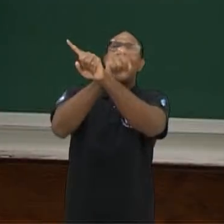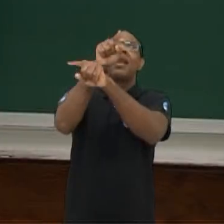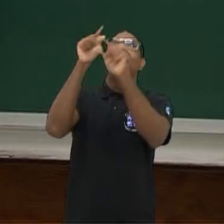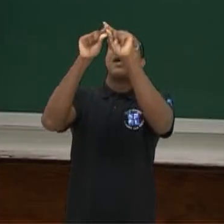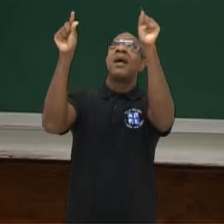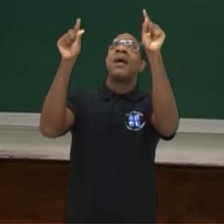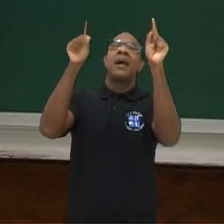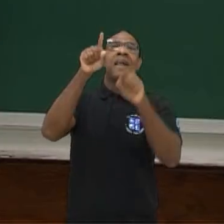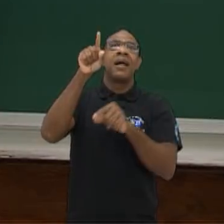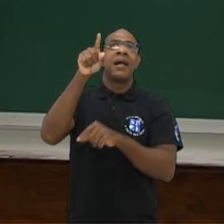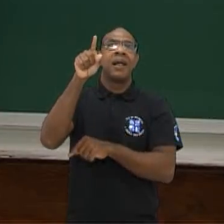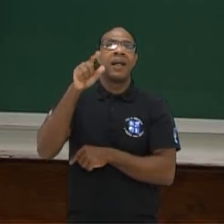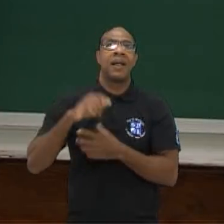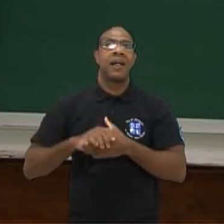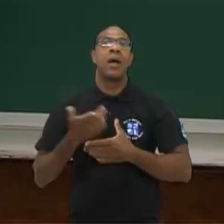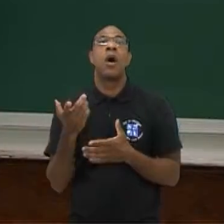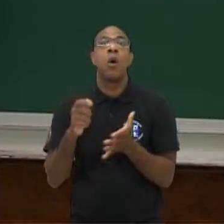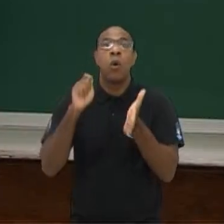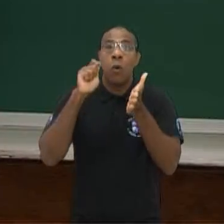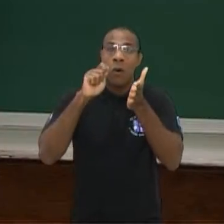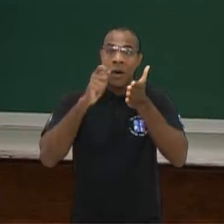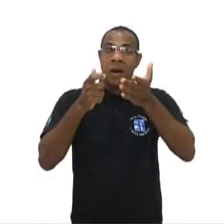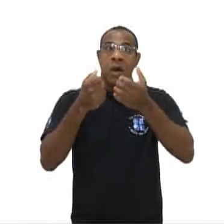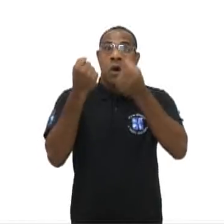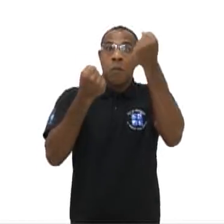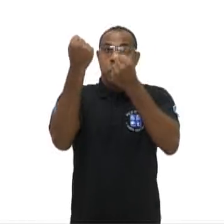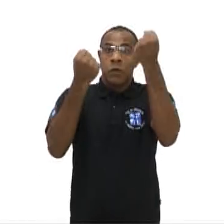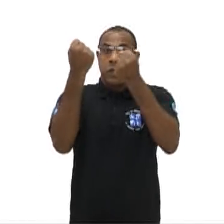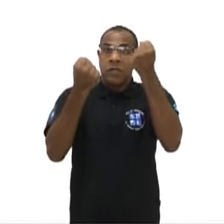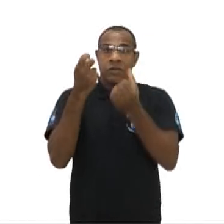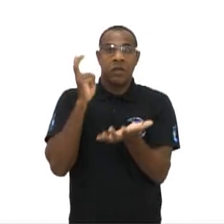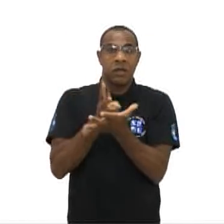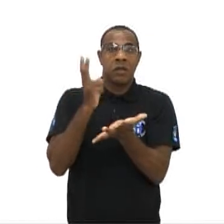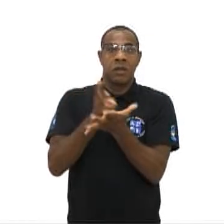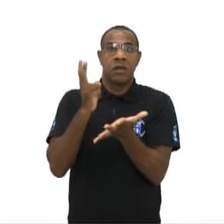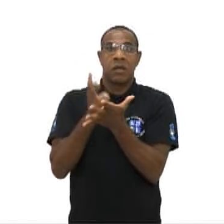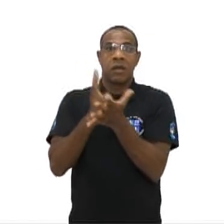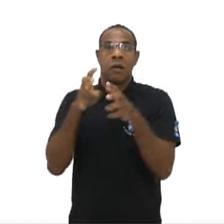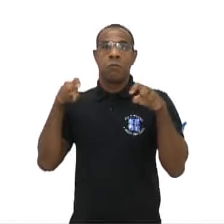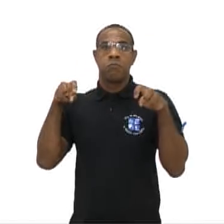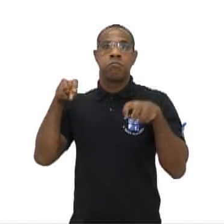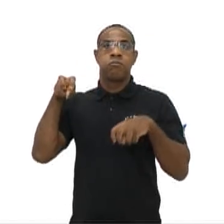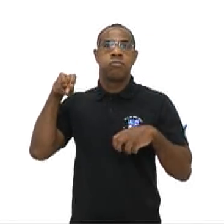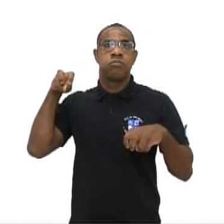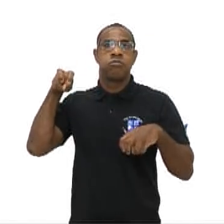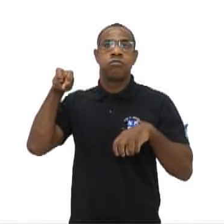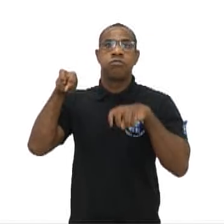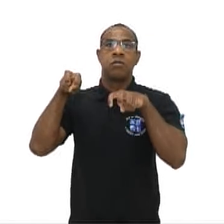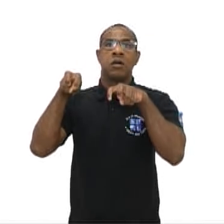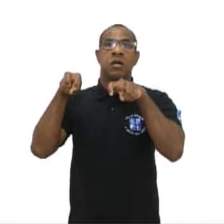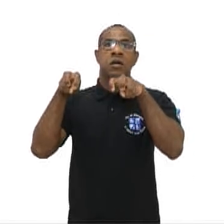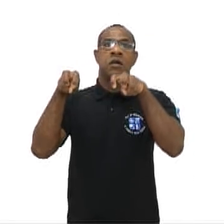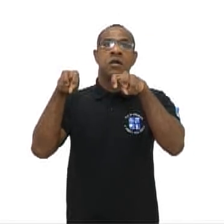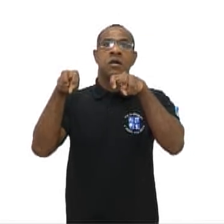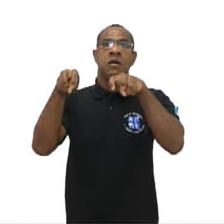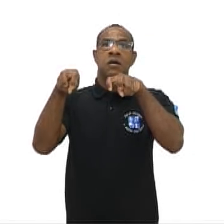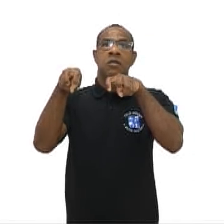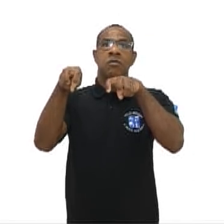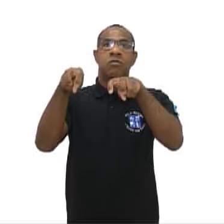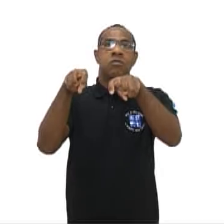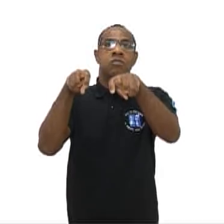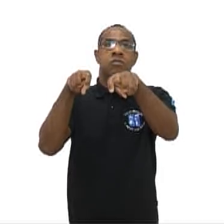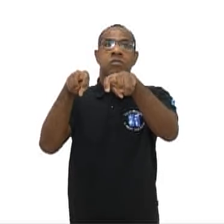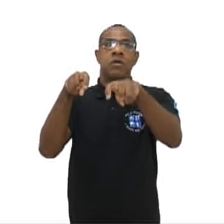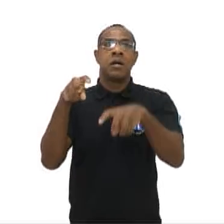dessa maneira: o motorista que estará no mesmo sentido de deslocamento da ambulância que está à frente, quando ele